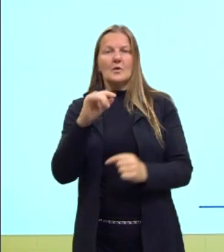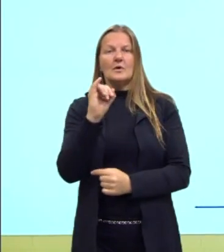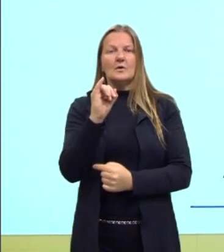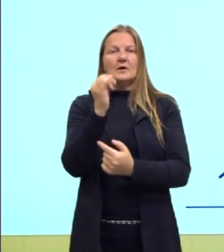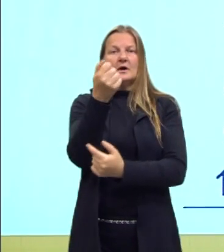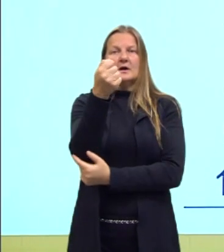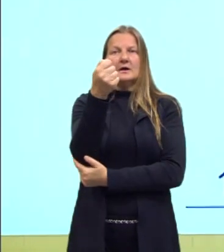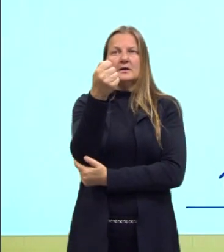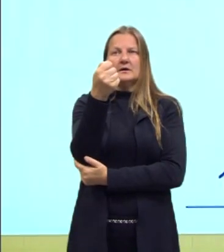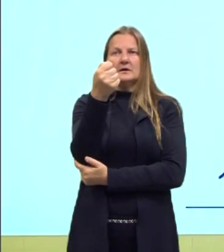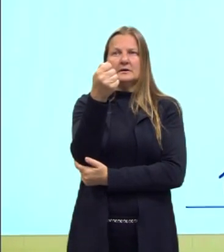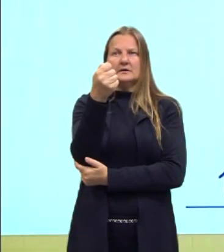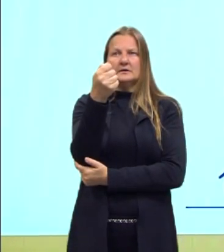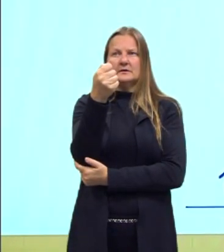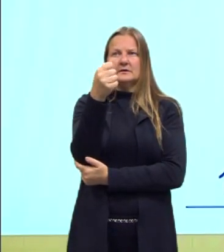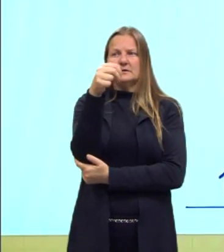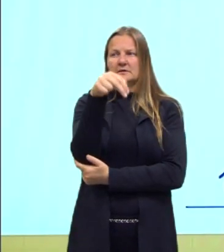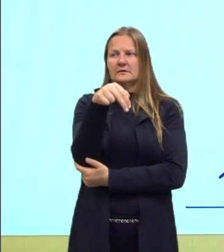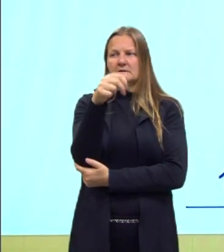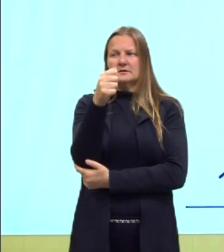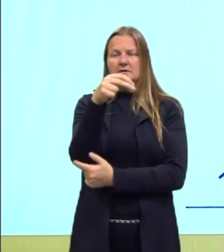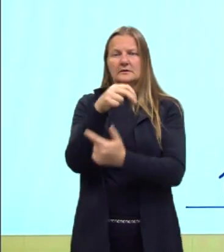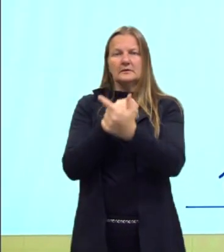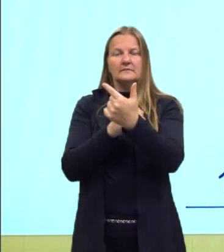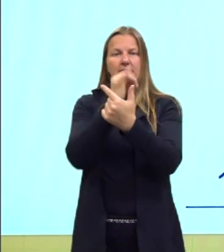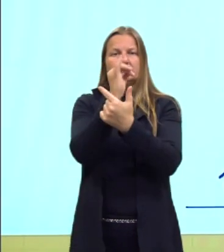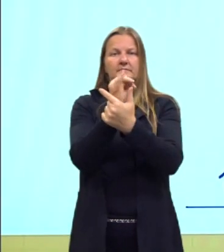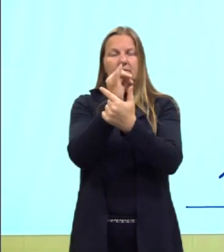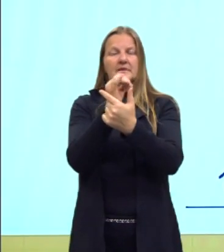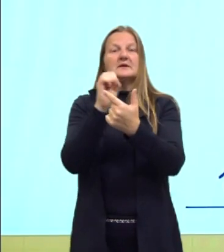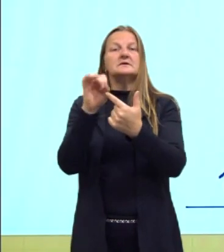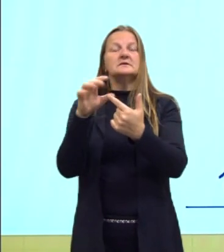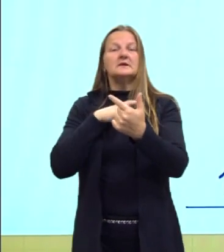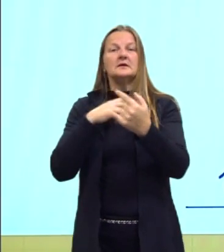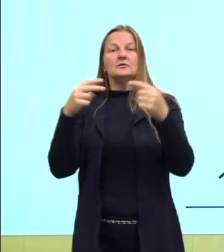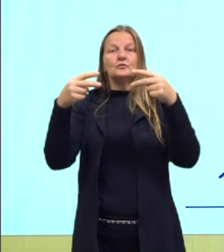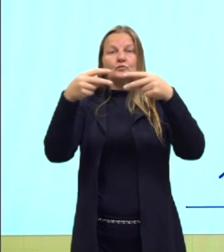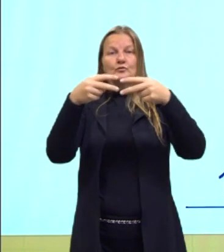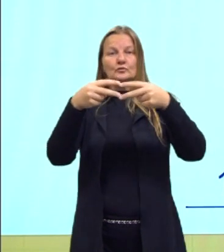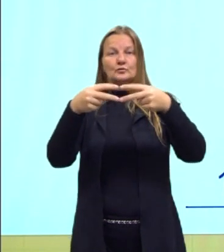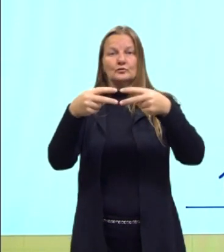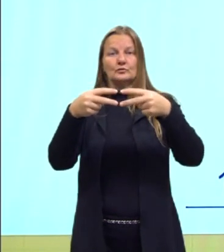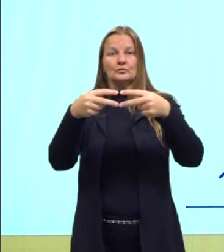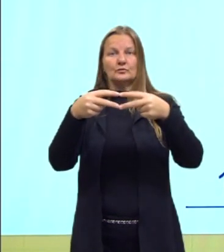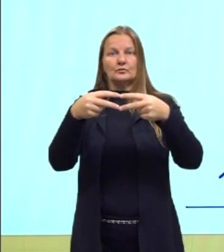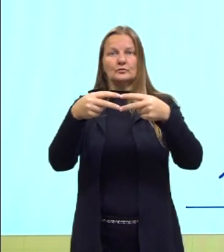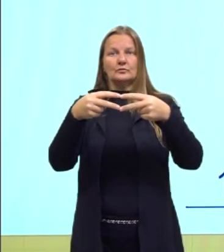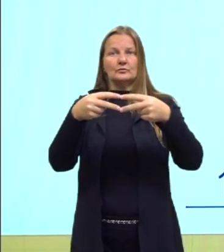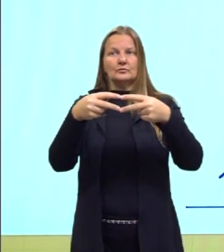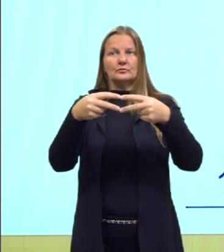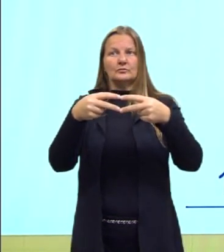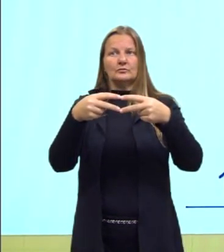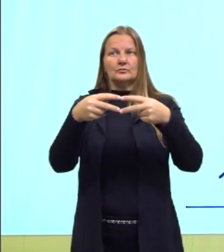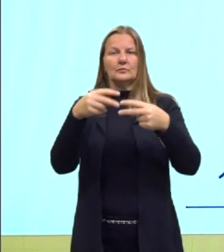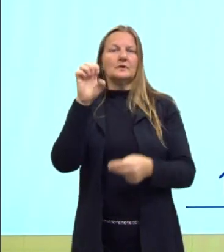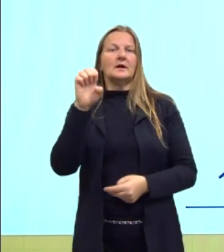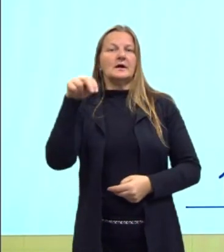AM há porém se eu tiver pelo menos uma dupla eu tenho que utilizar o infixo